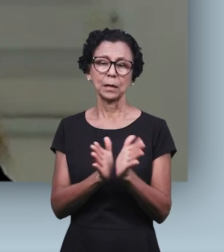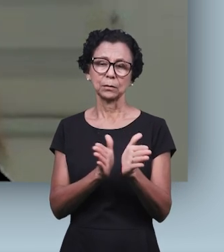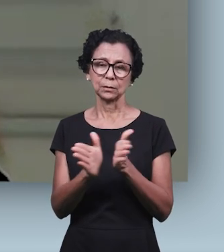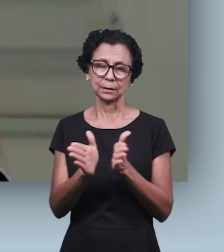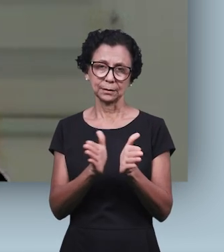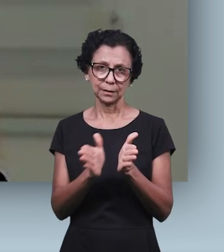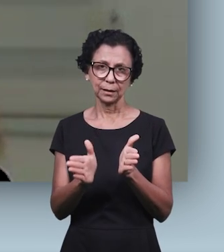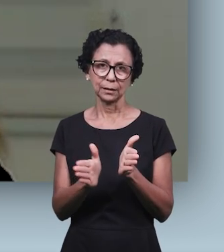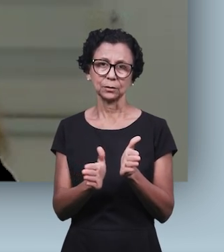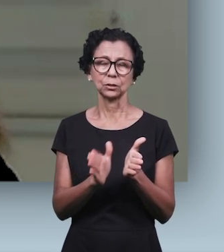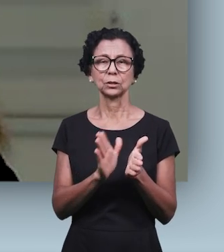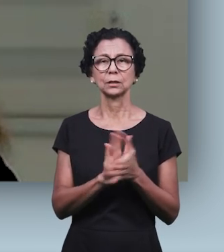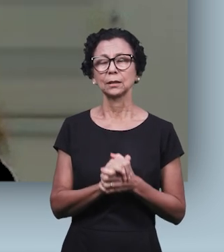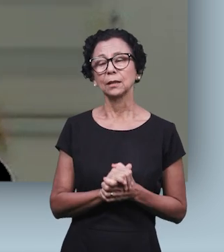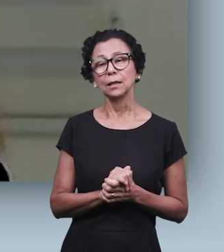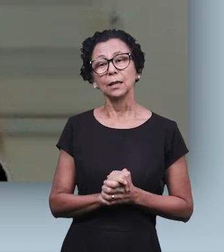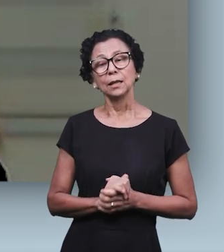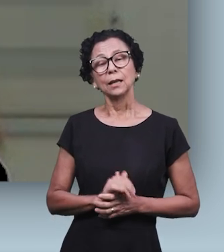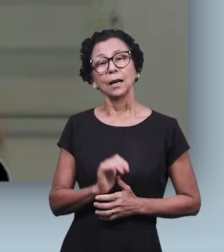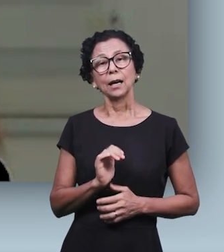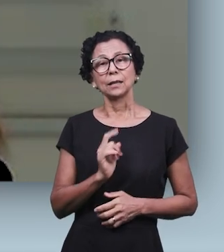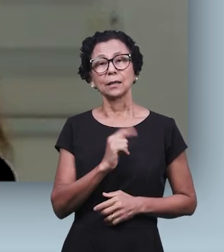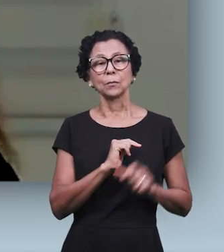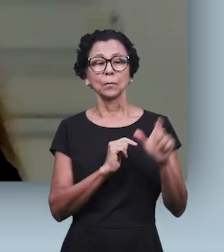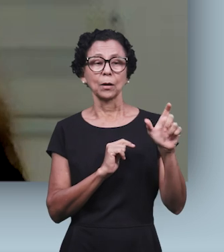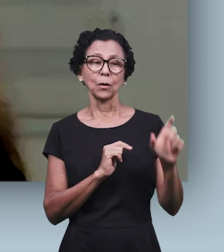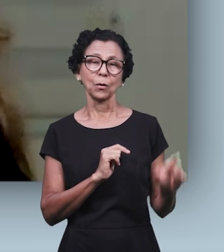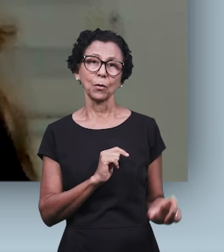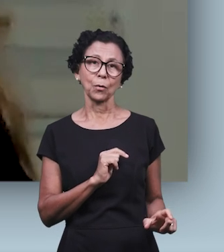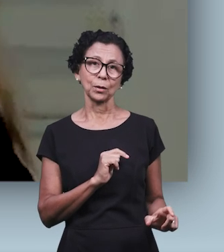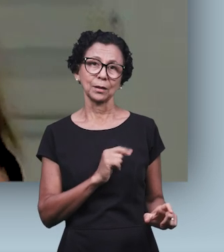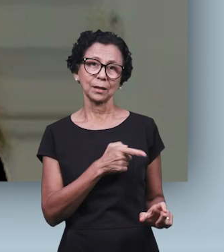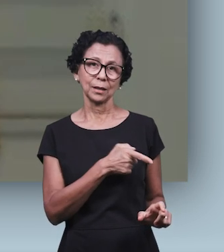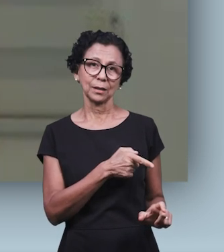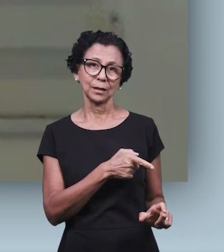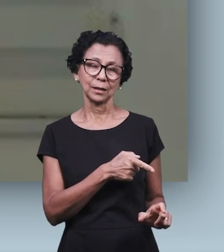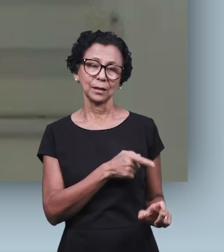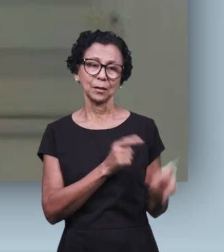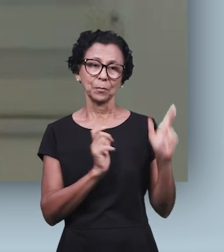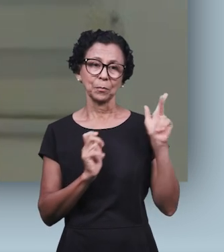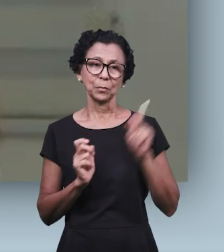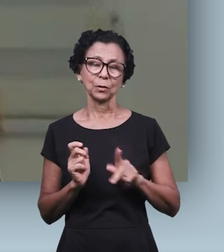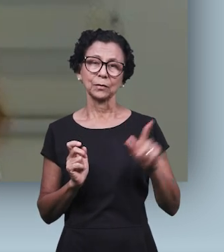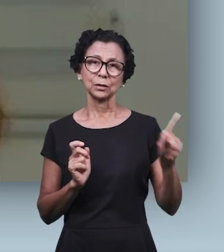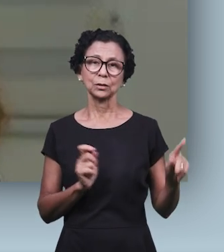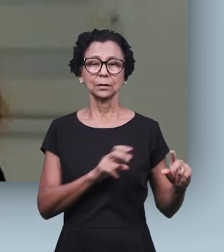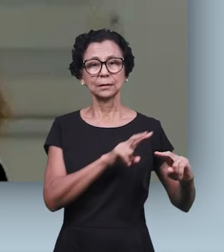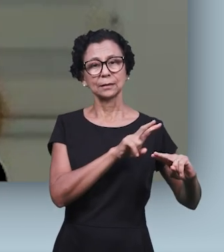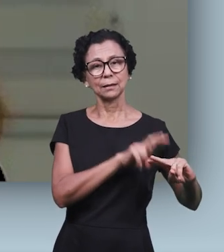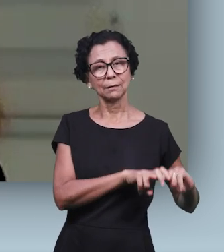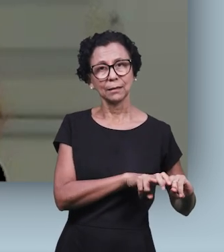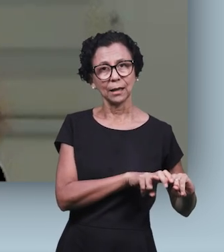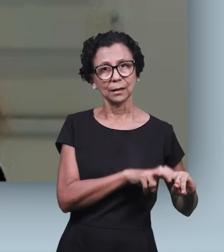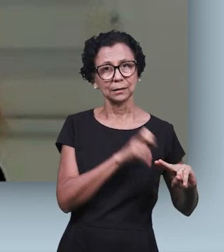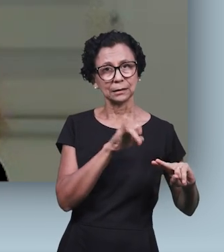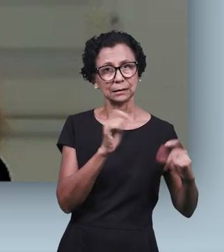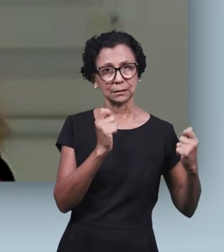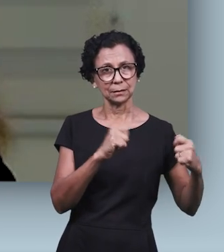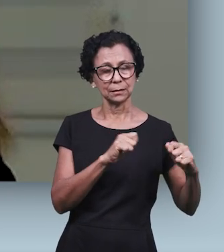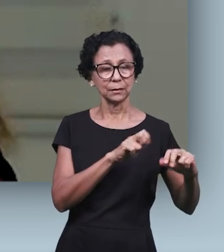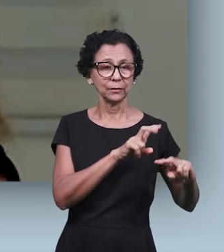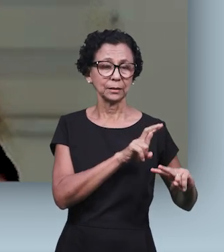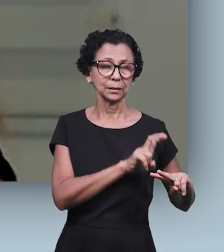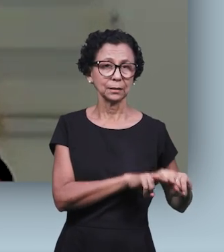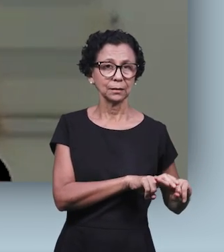seja criança ou adolescente, a professora mediadora é aquela professora que vai estar do lado, né? Sentada, se for o